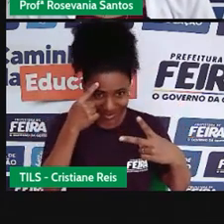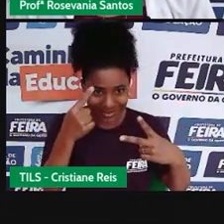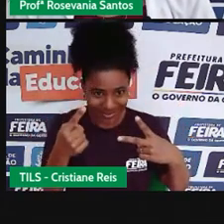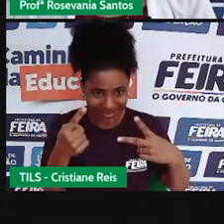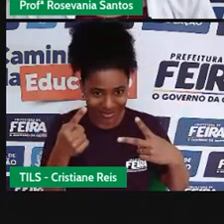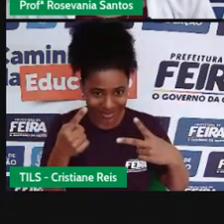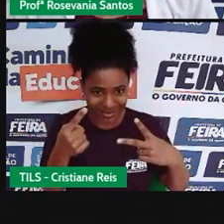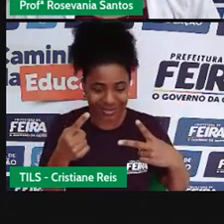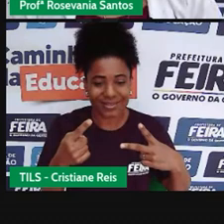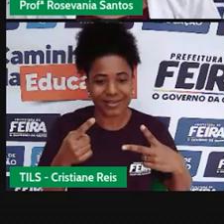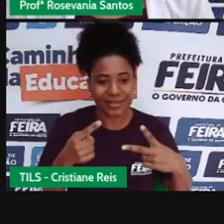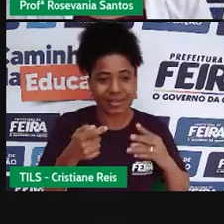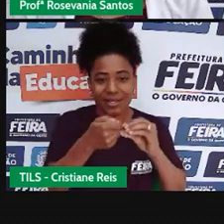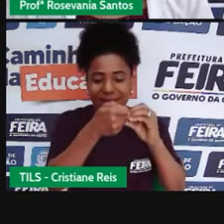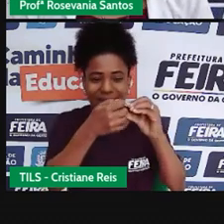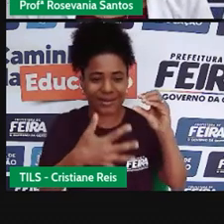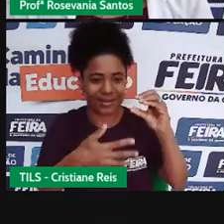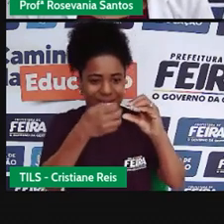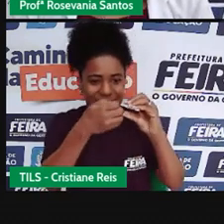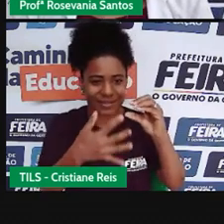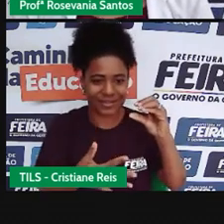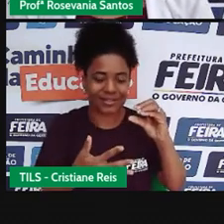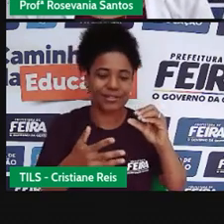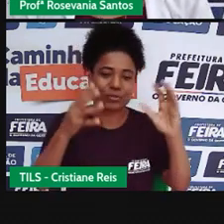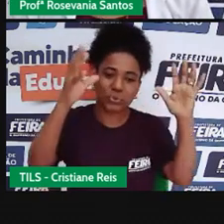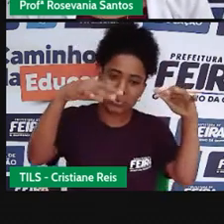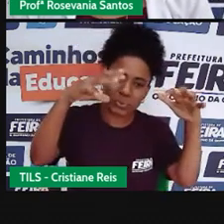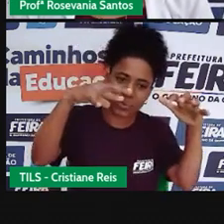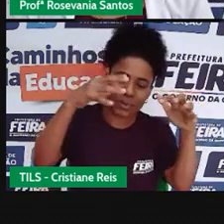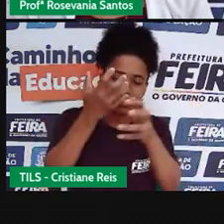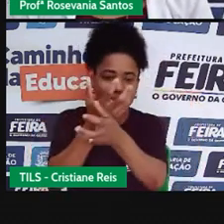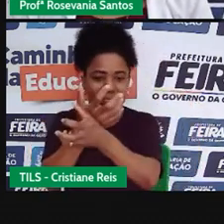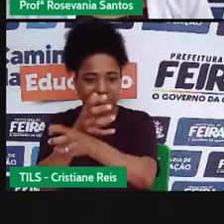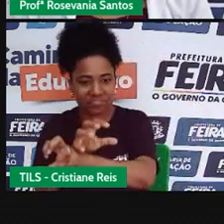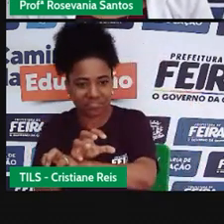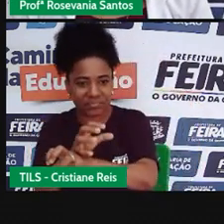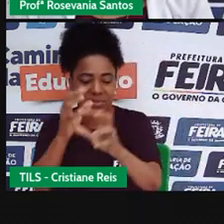ver aqui essa característica que a gente tem, né, nessa região.